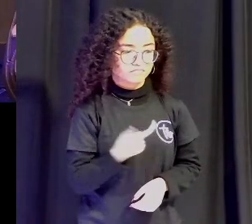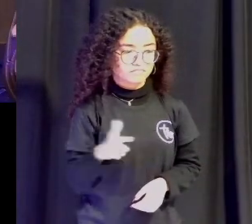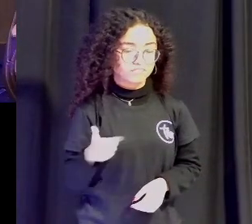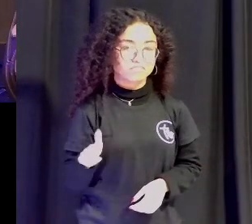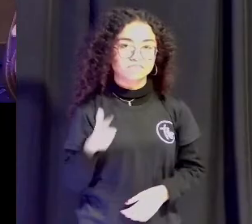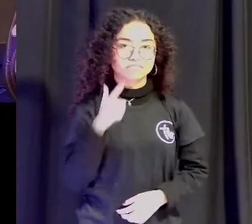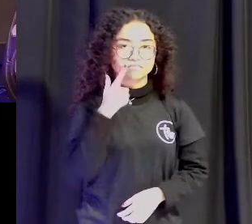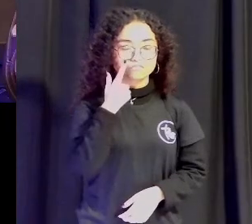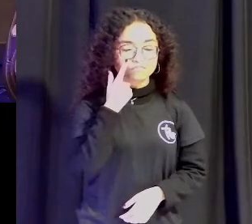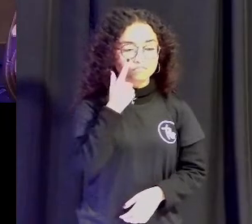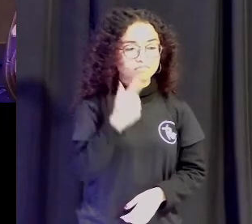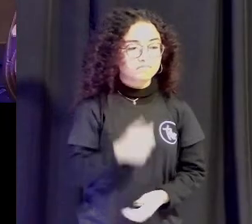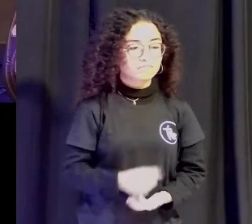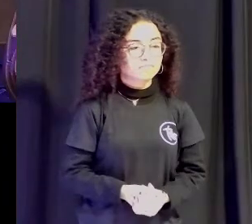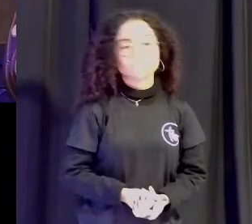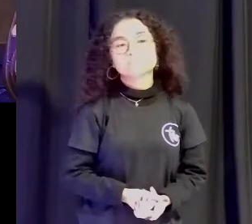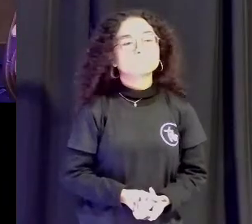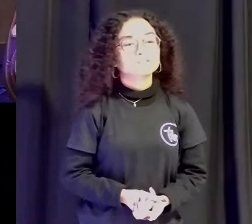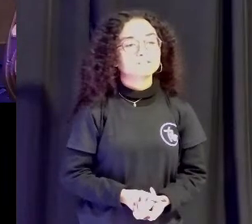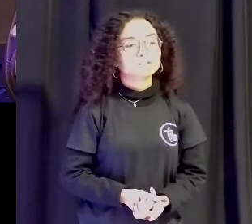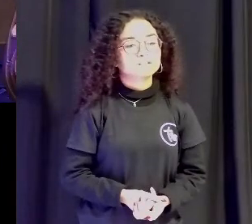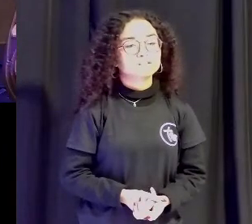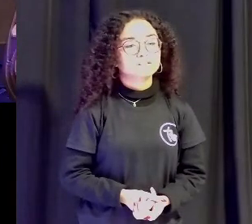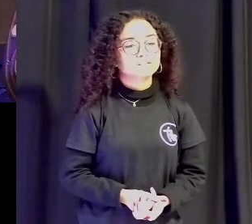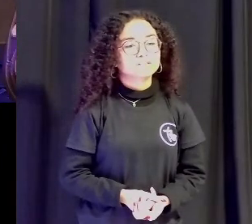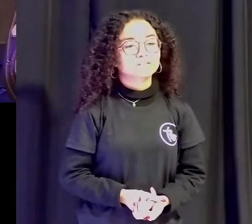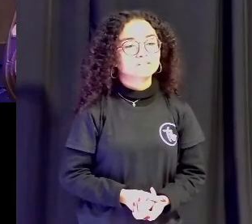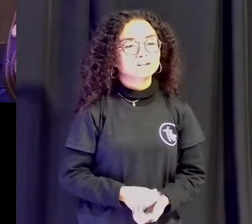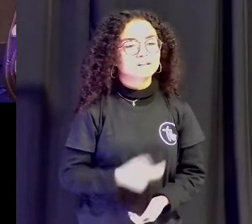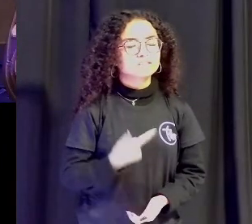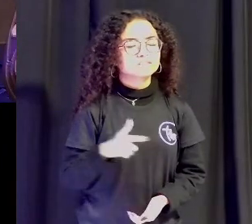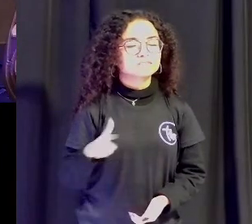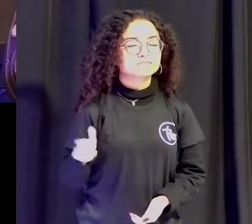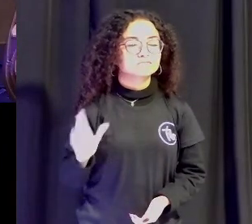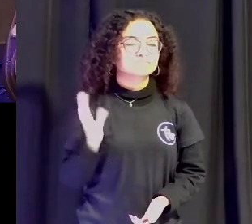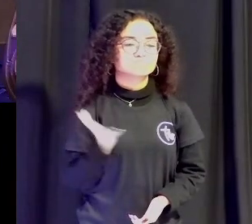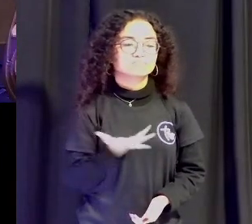E não há salvação em nenhum outro.